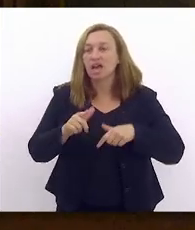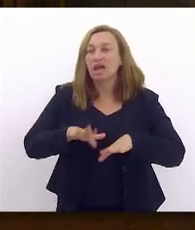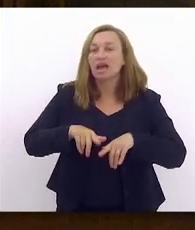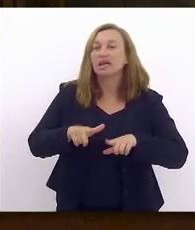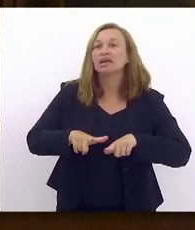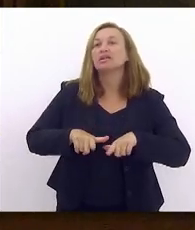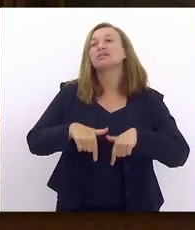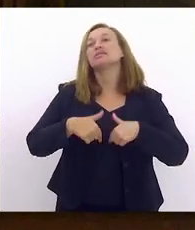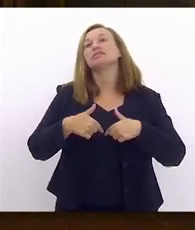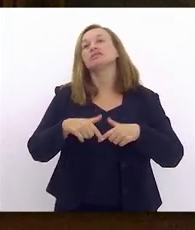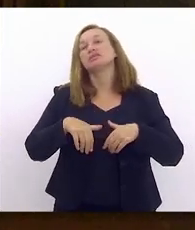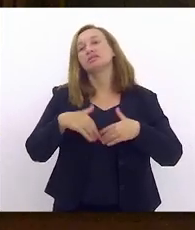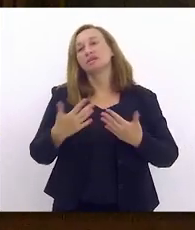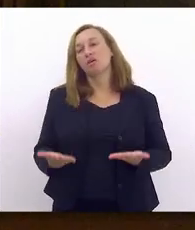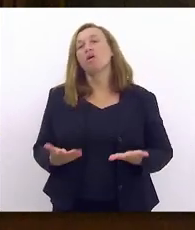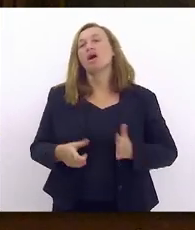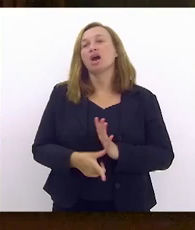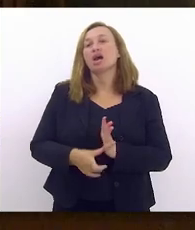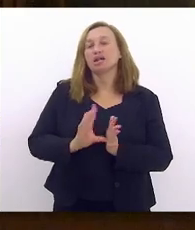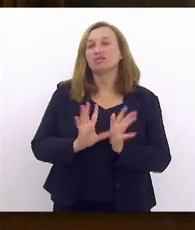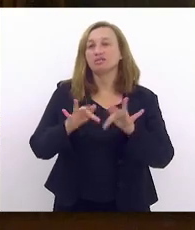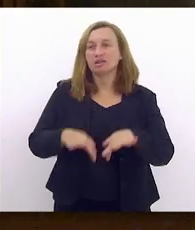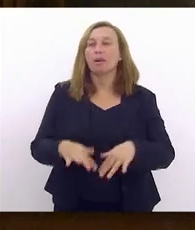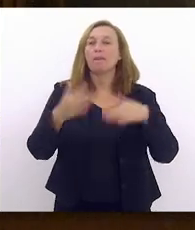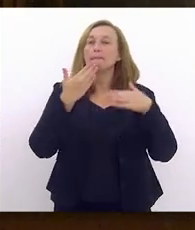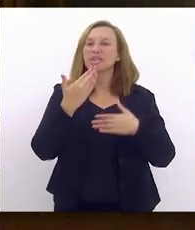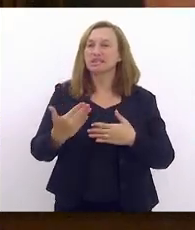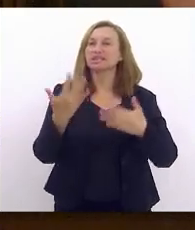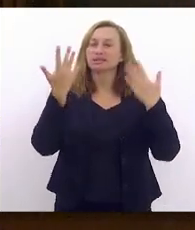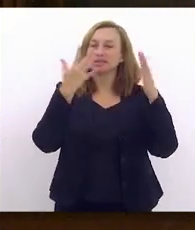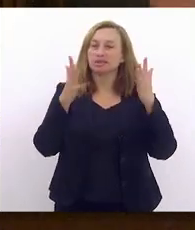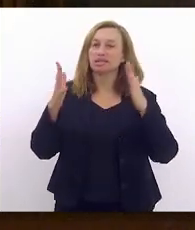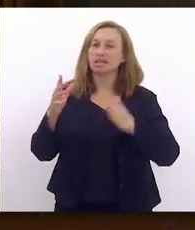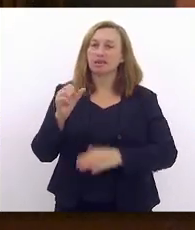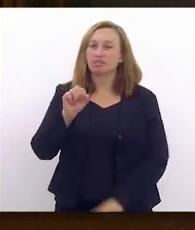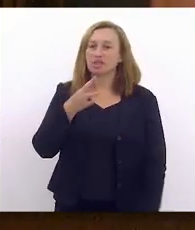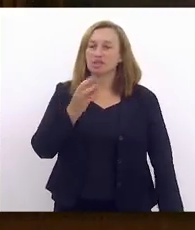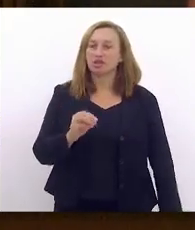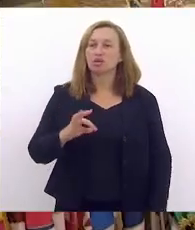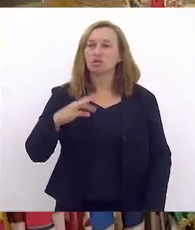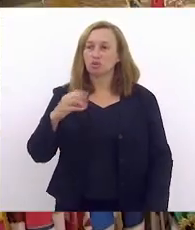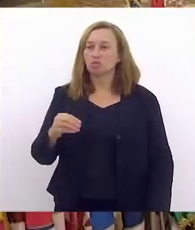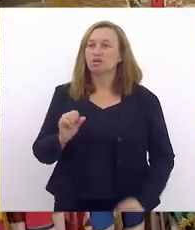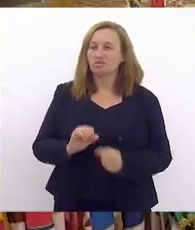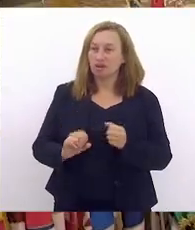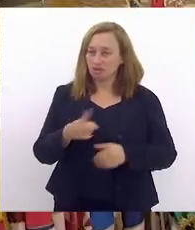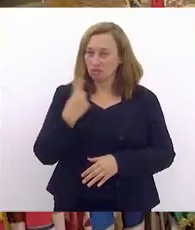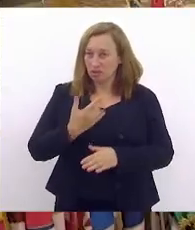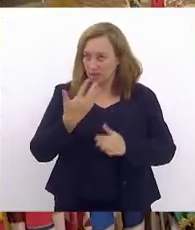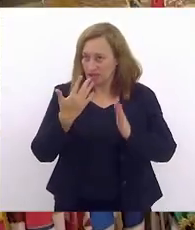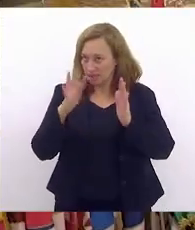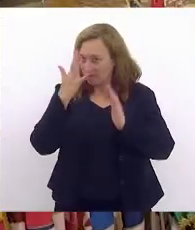fala, quero pedir uma salva de palmas ao Dr. Sandro Avelar por tudo que ele tem feito ao nosso carnaval.